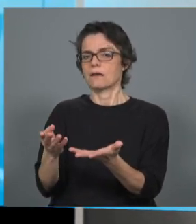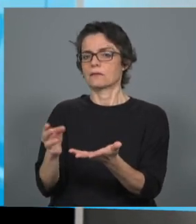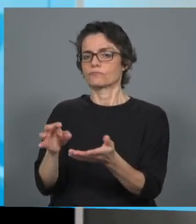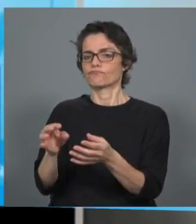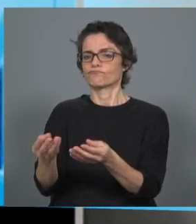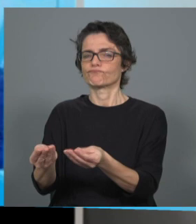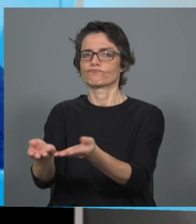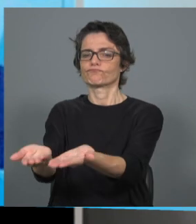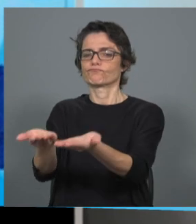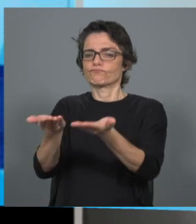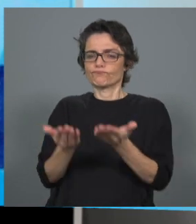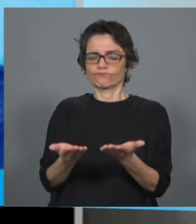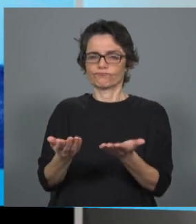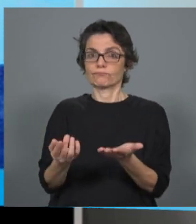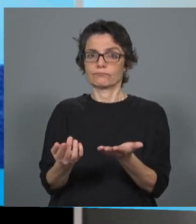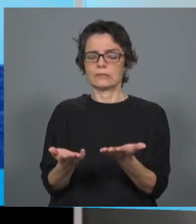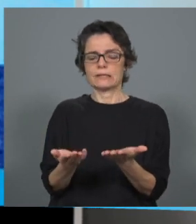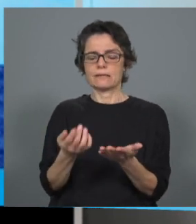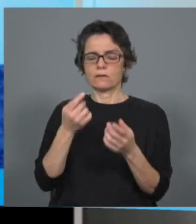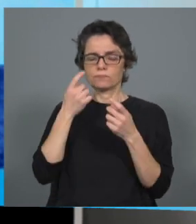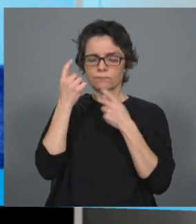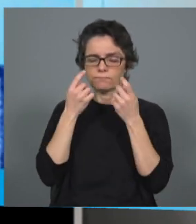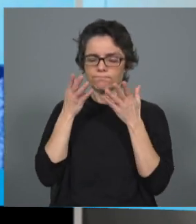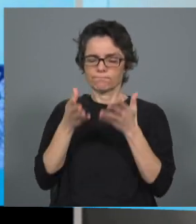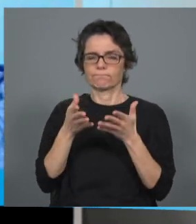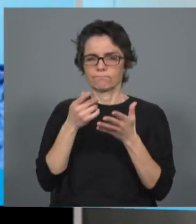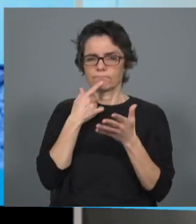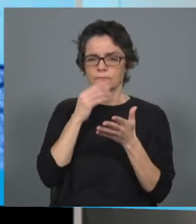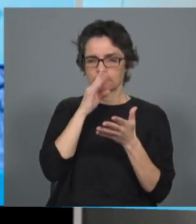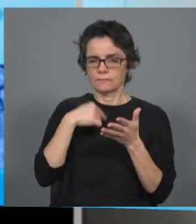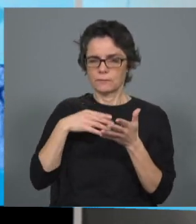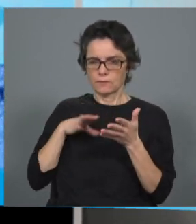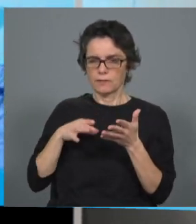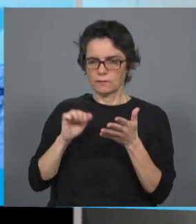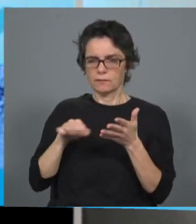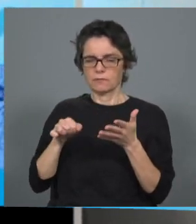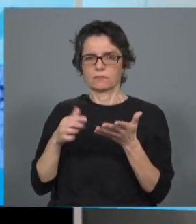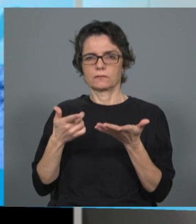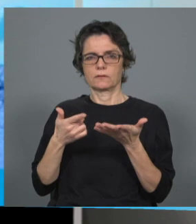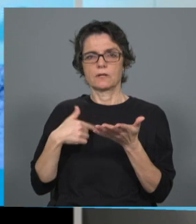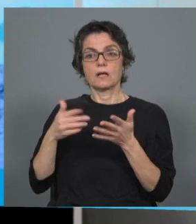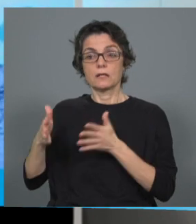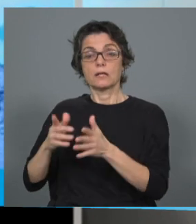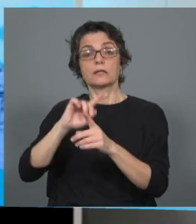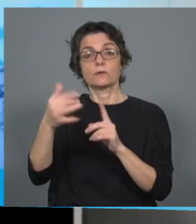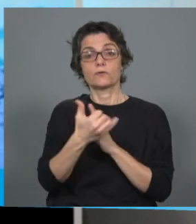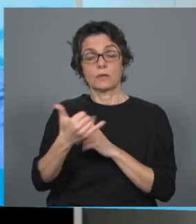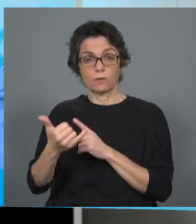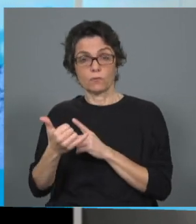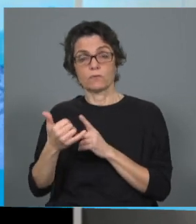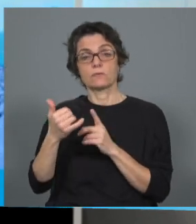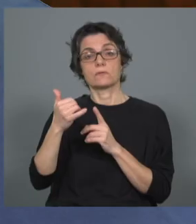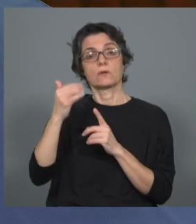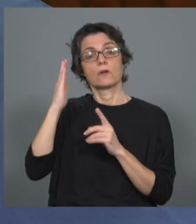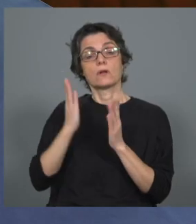assunto e entrei no seminário em 2012. Depois estive 3 anos no seminário de Caparide, de São José de Caparide, do Patriarcado de